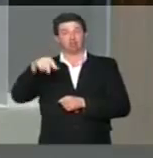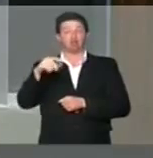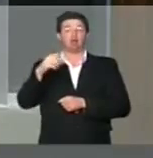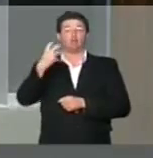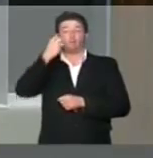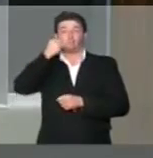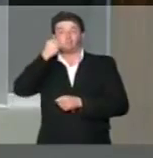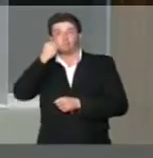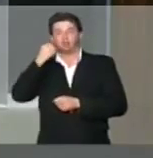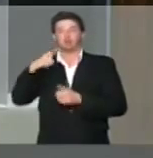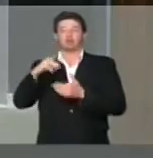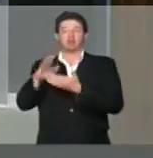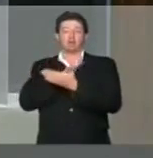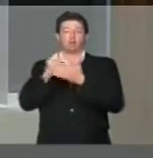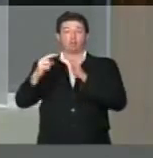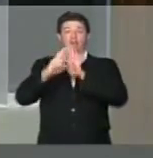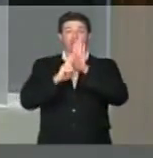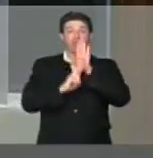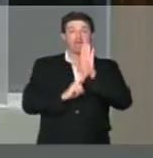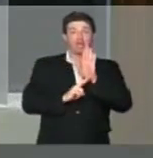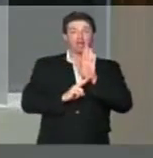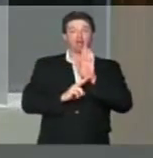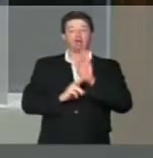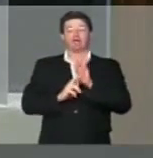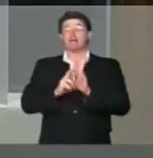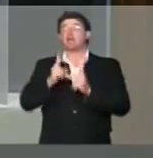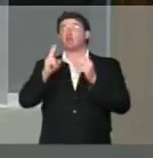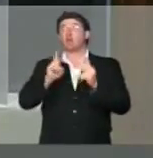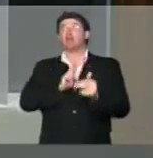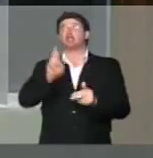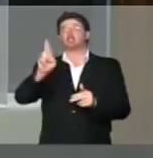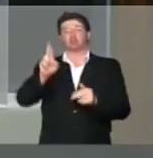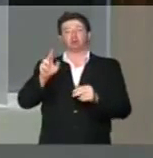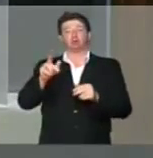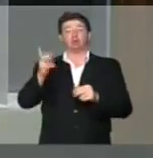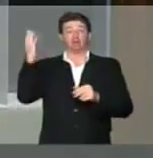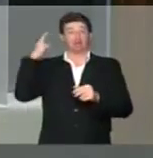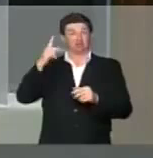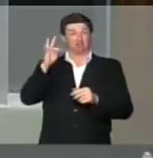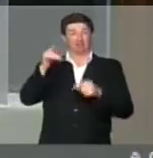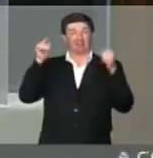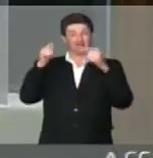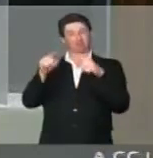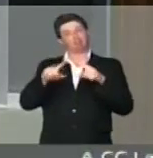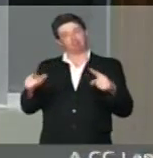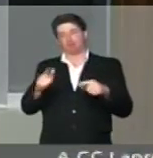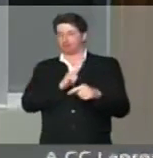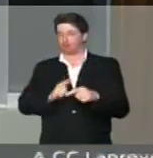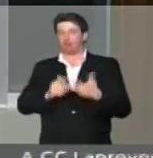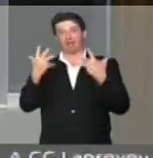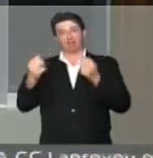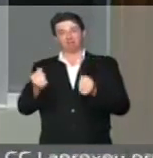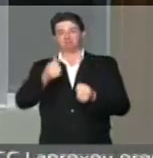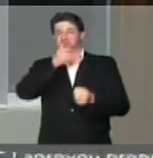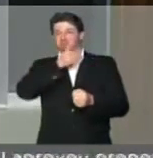implementa, tem alguns dogmas, que o governo assumiu, aliás, antes o PT criticava bastante.